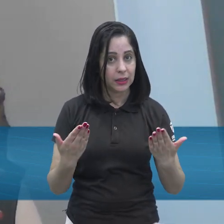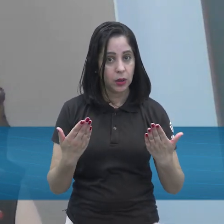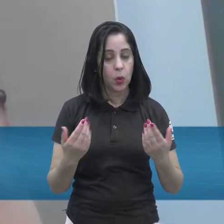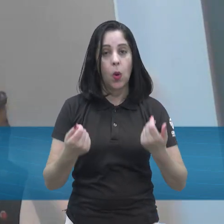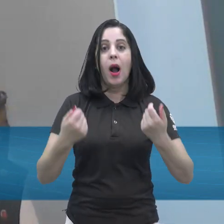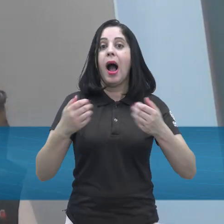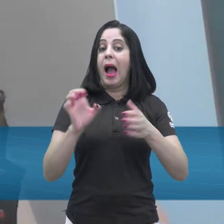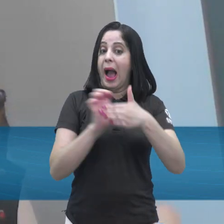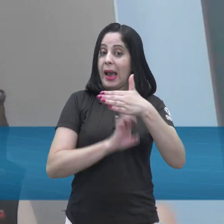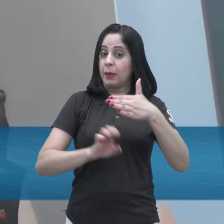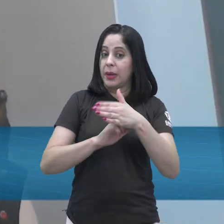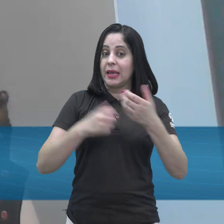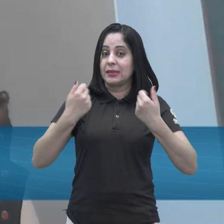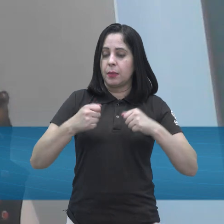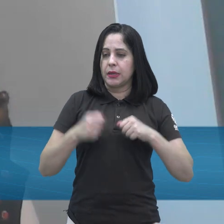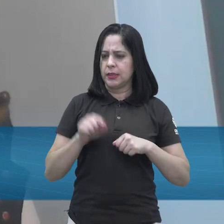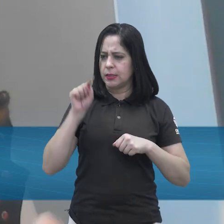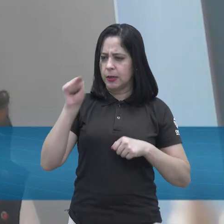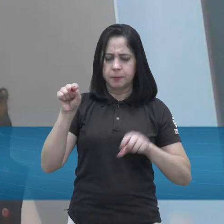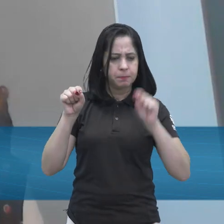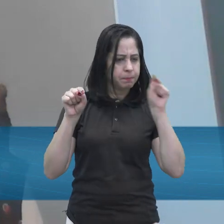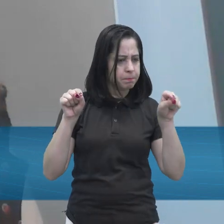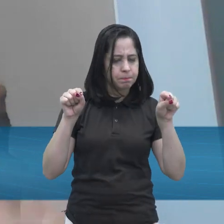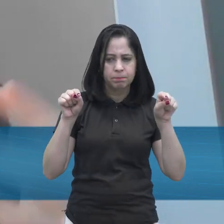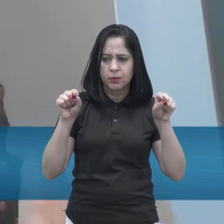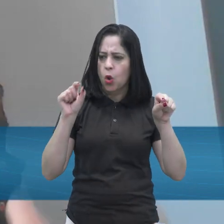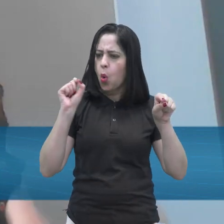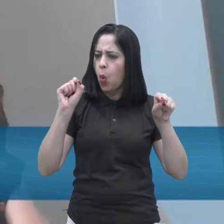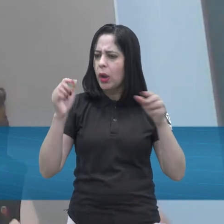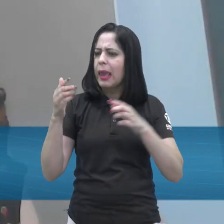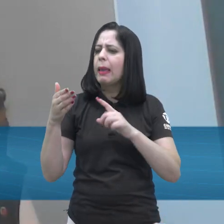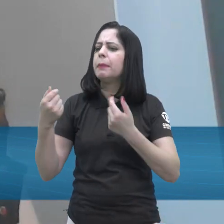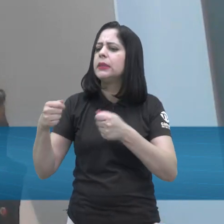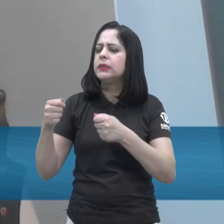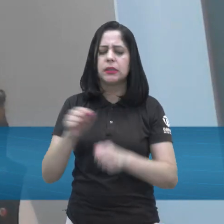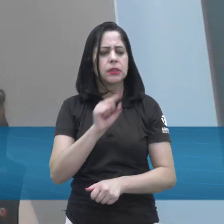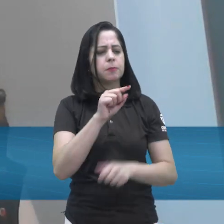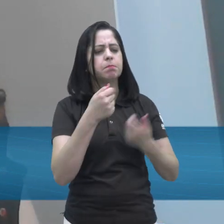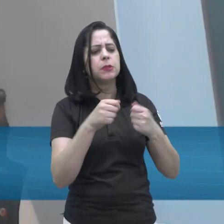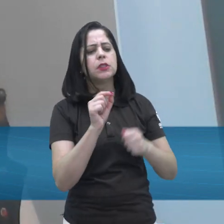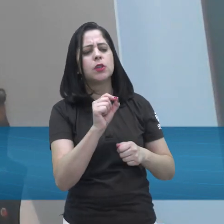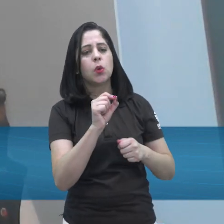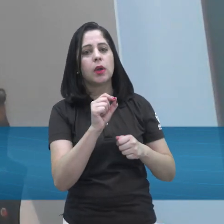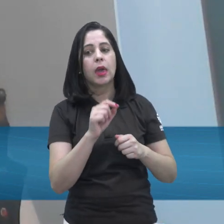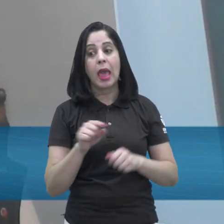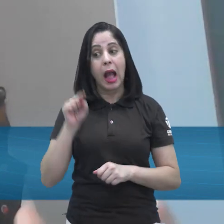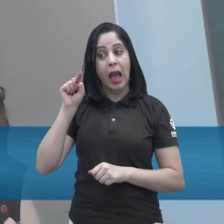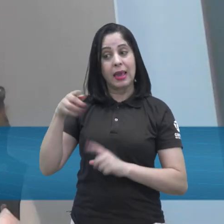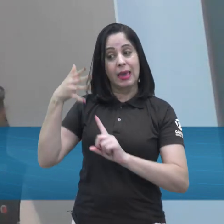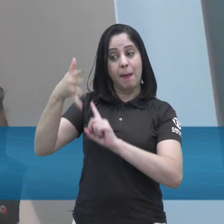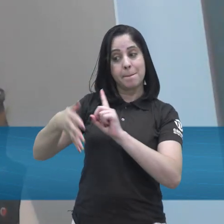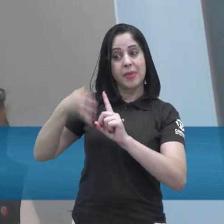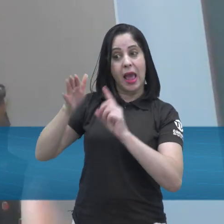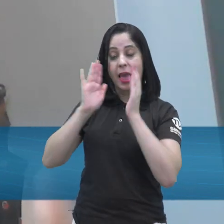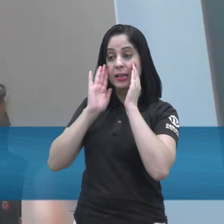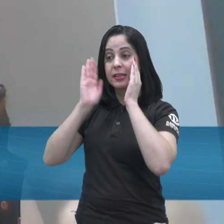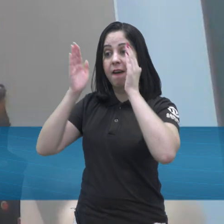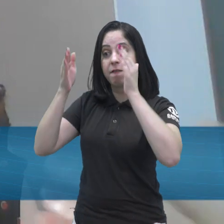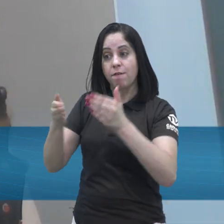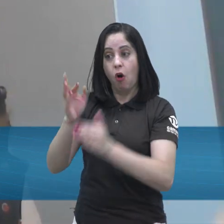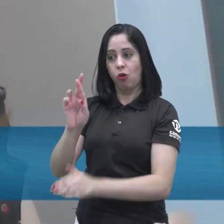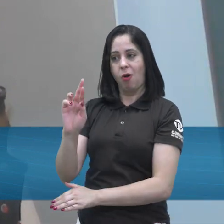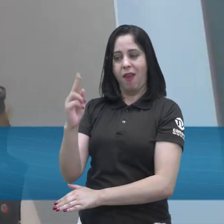inicialmente, é o mapeamento dessas necessidades para que daí o RH consiga trabalhar com essas demandas